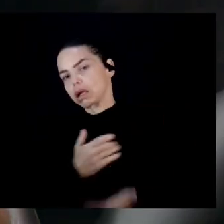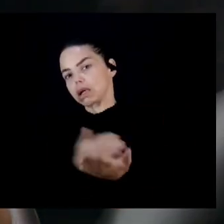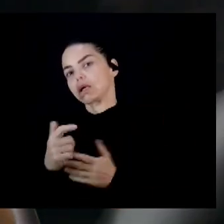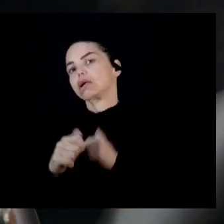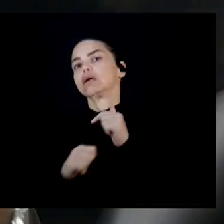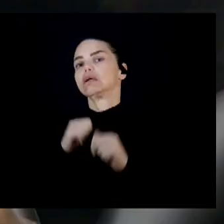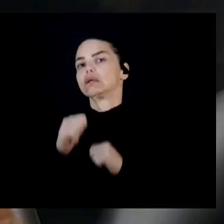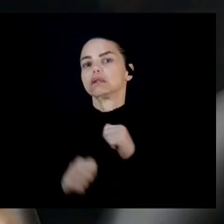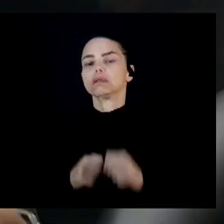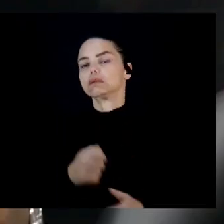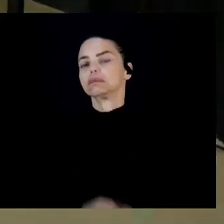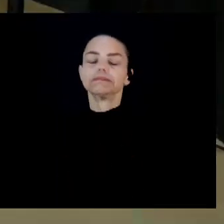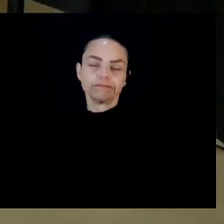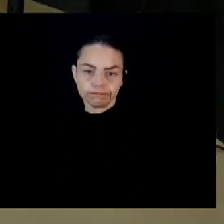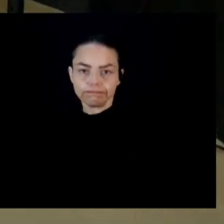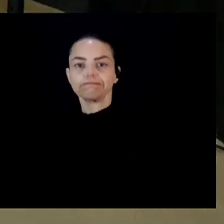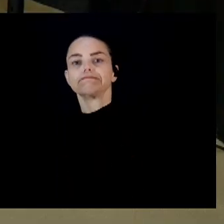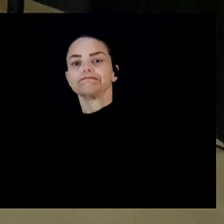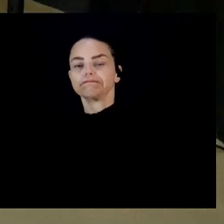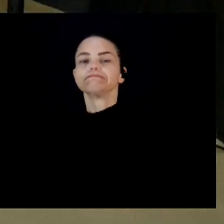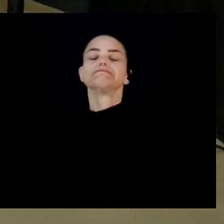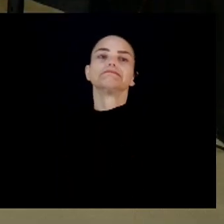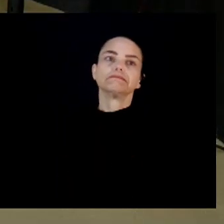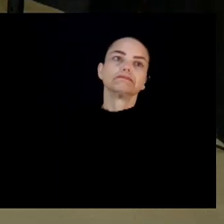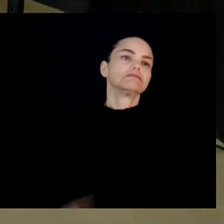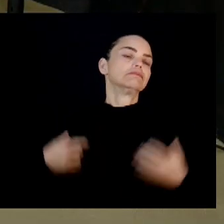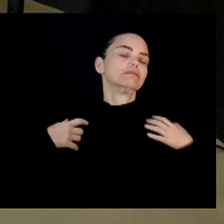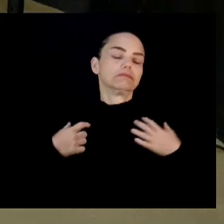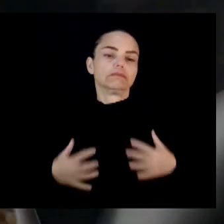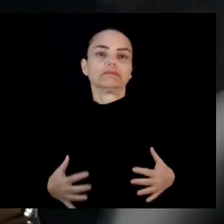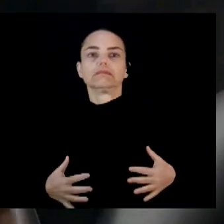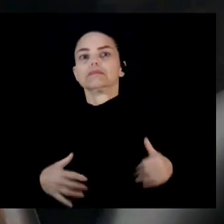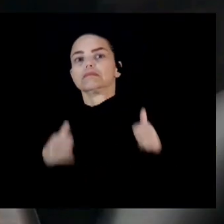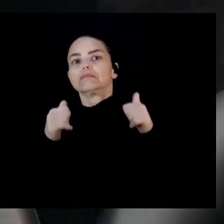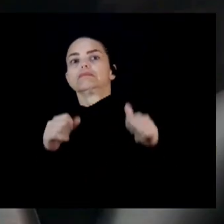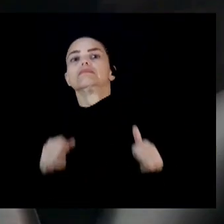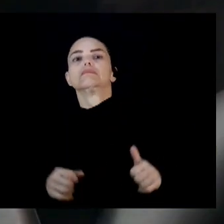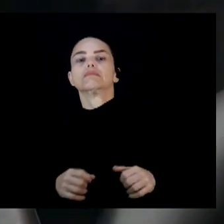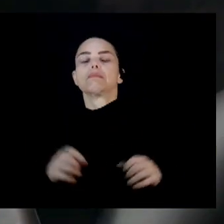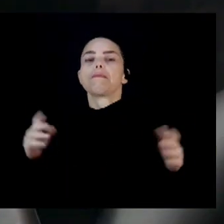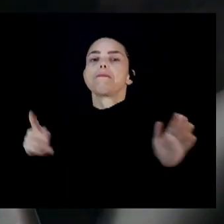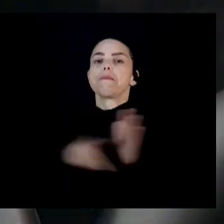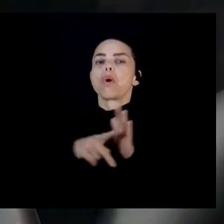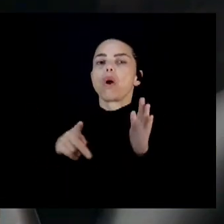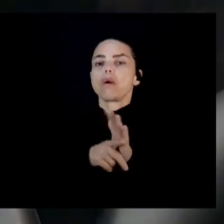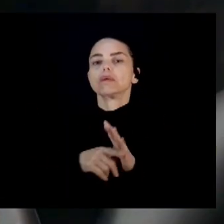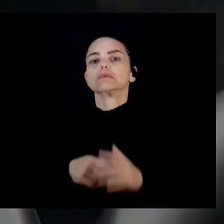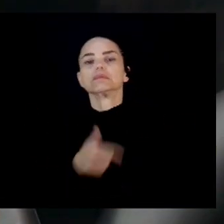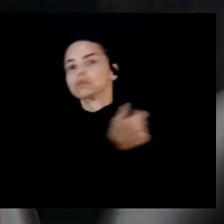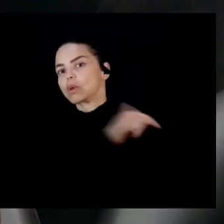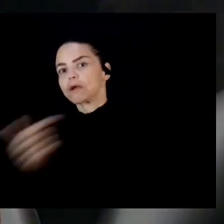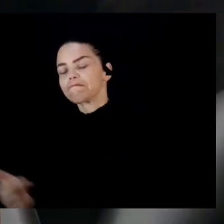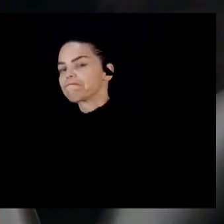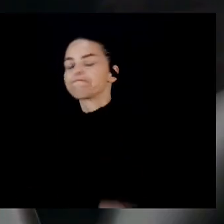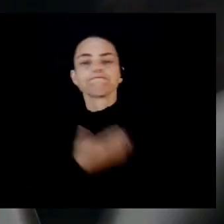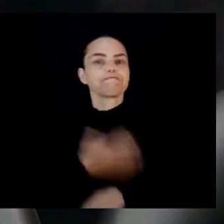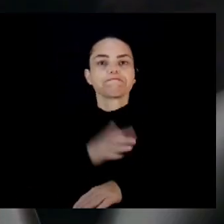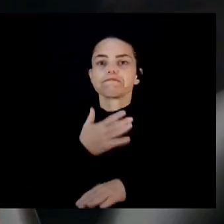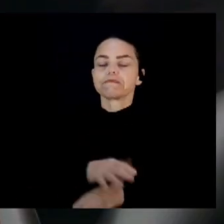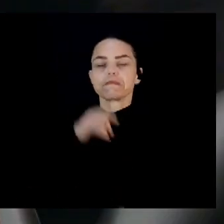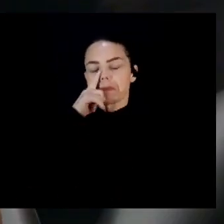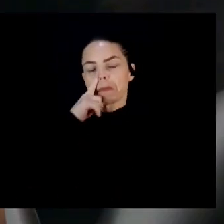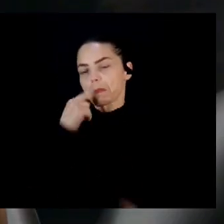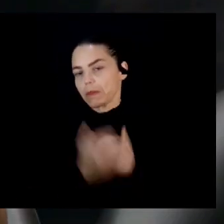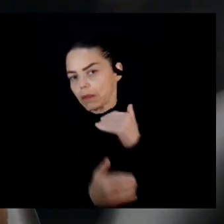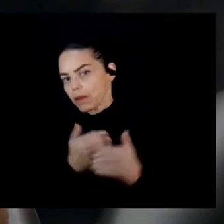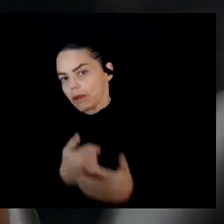vai ficando difícil. Uma roupa específica para correr. Se você não tem isso, parece que você não faz parte daquele processo. E tudo isso